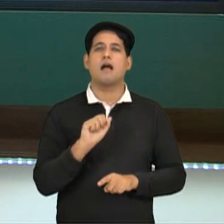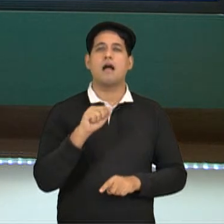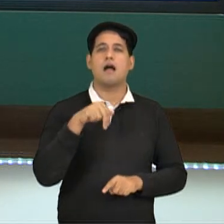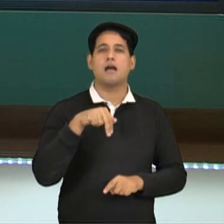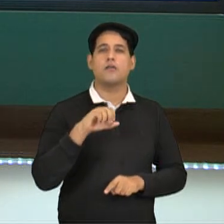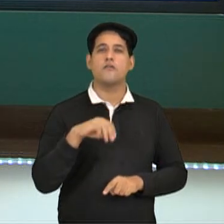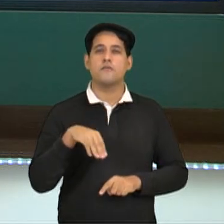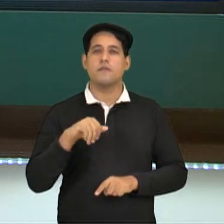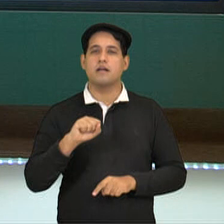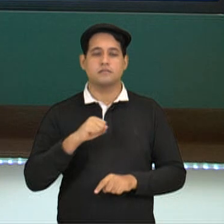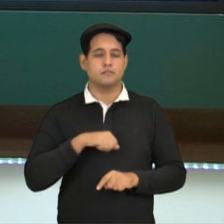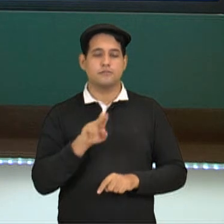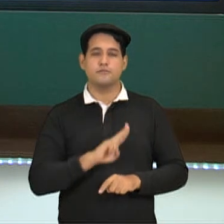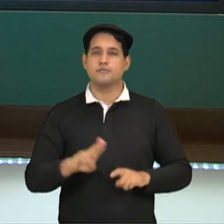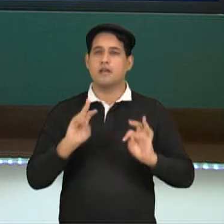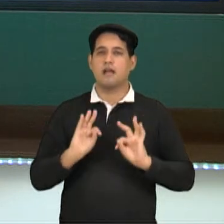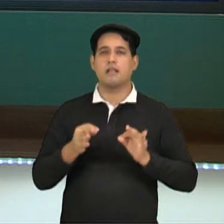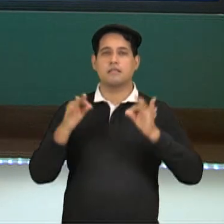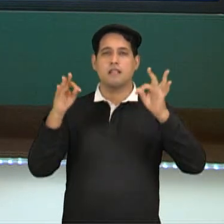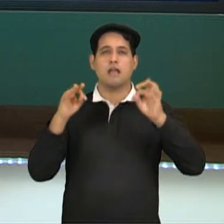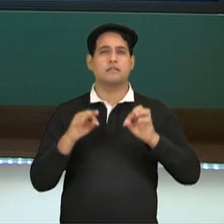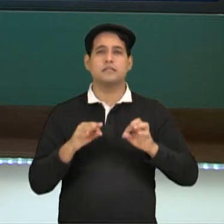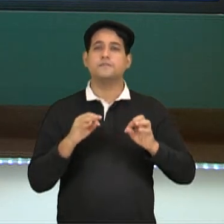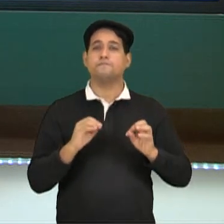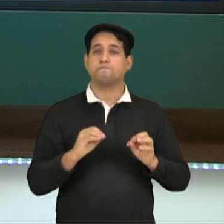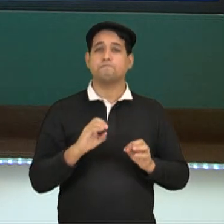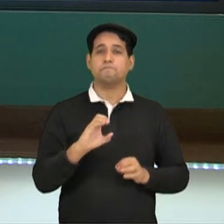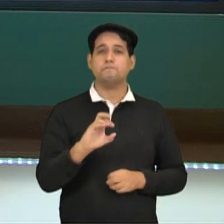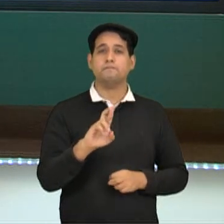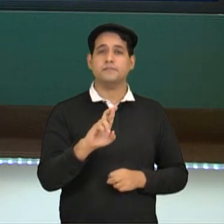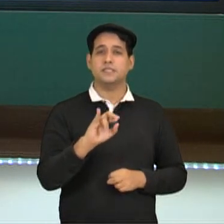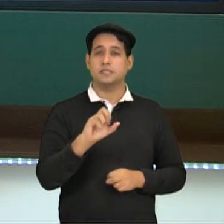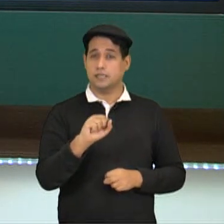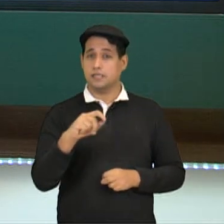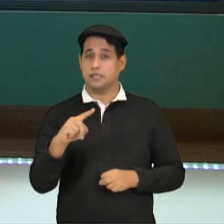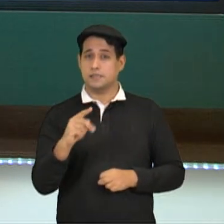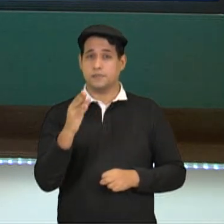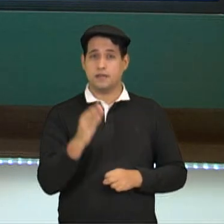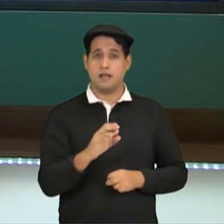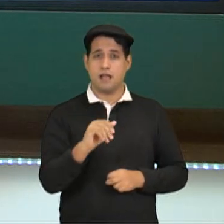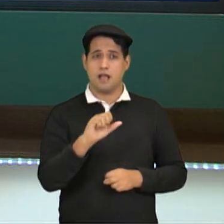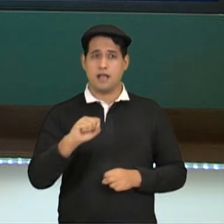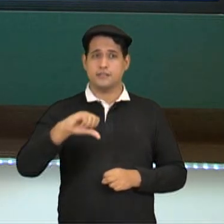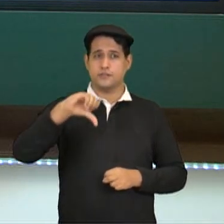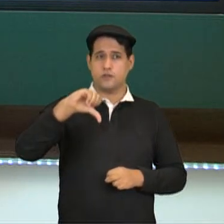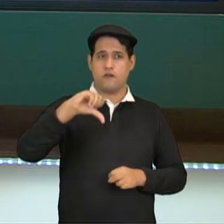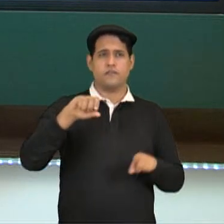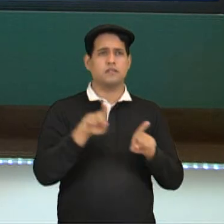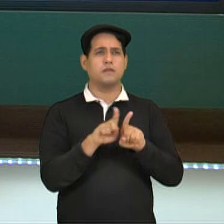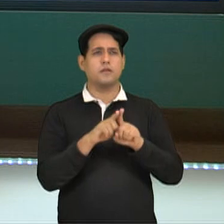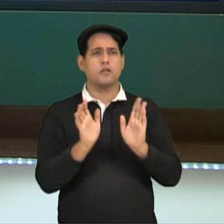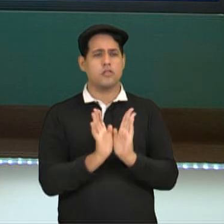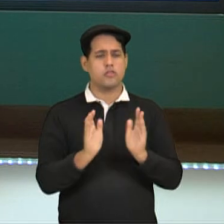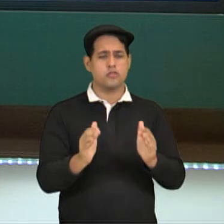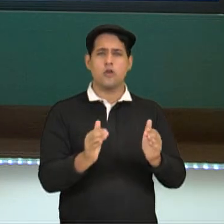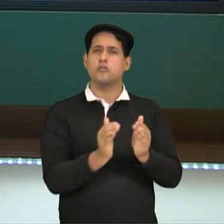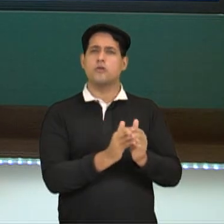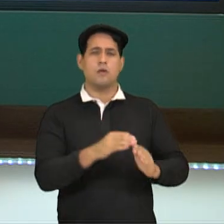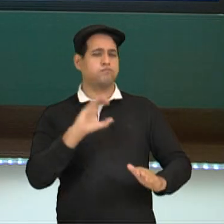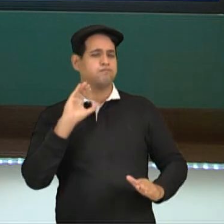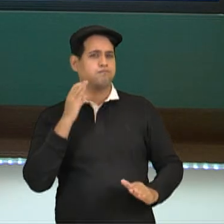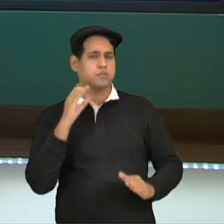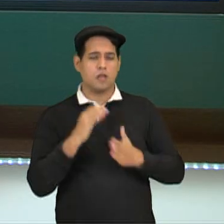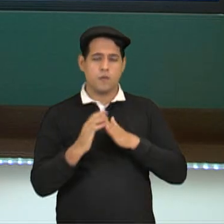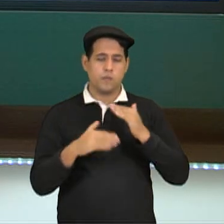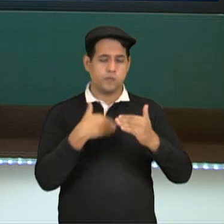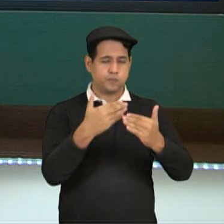que envolve essa técnica do CRISPR-Cas9 e que tem ganhando aí toda a atenção da comunidade científica em anos